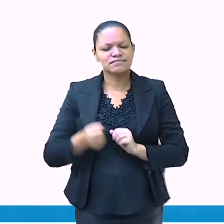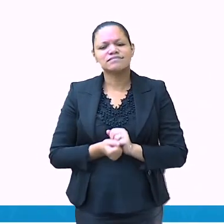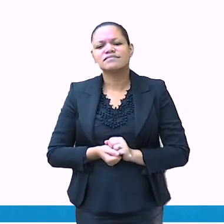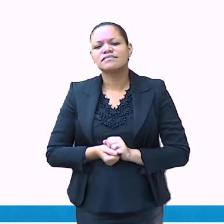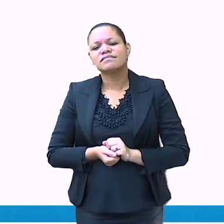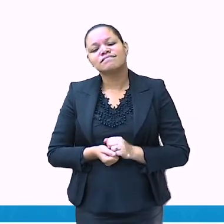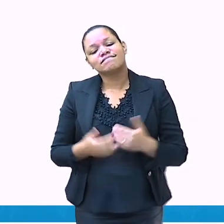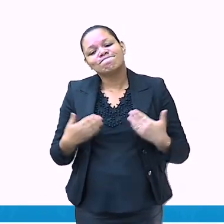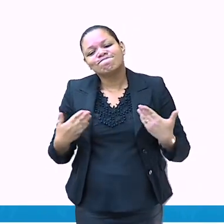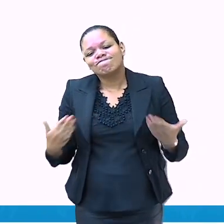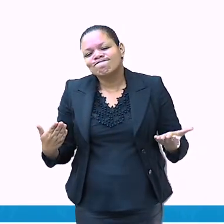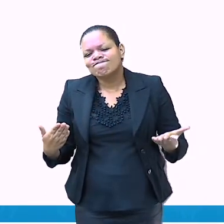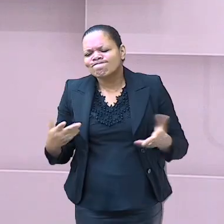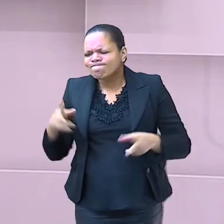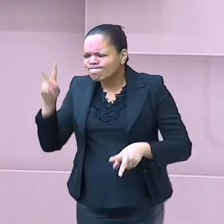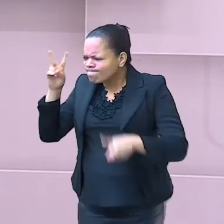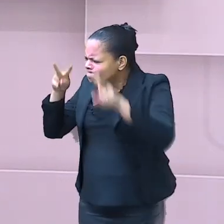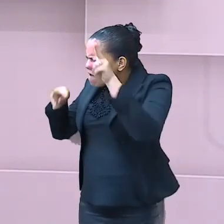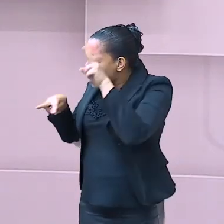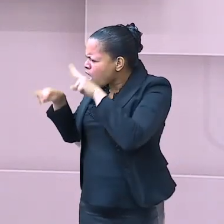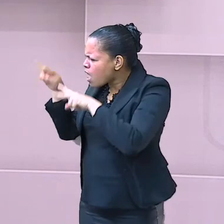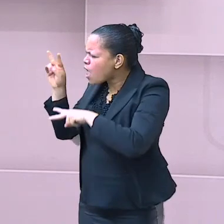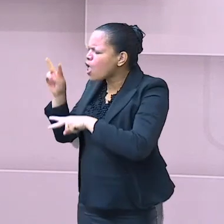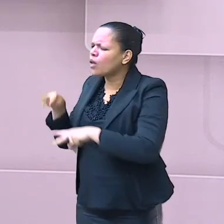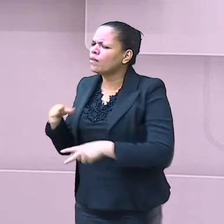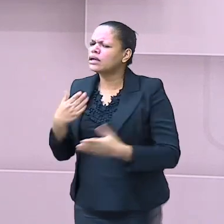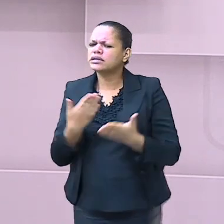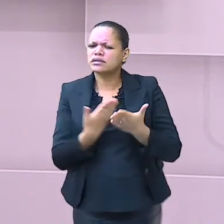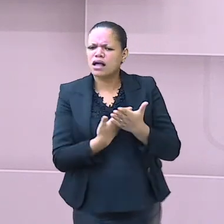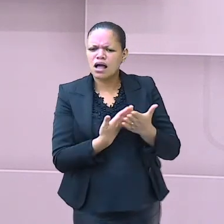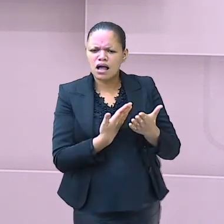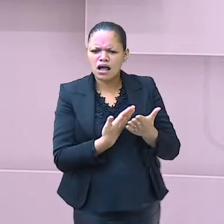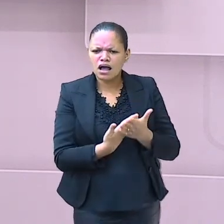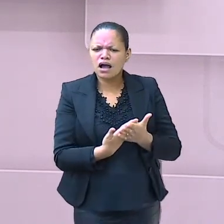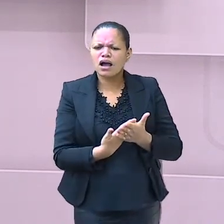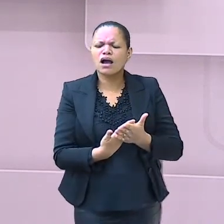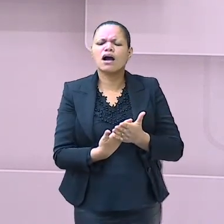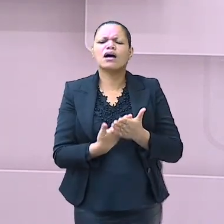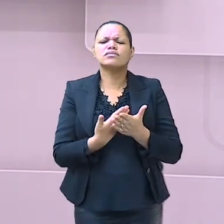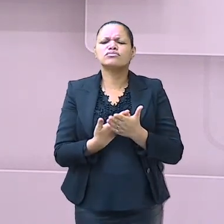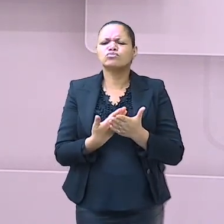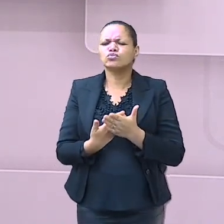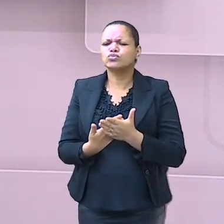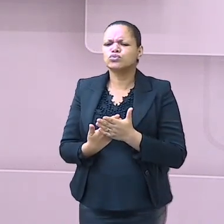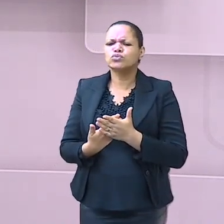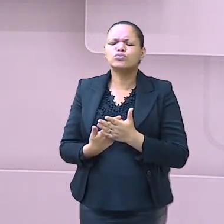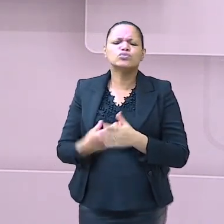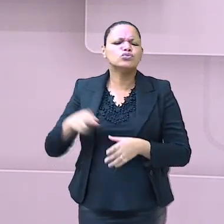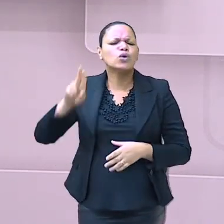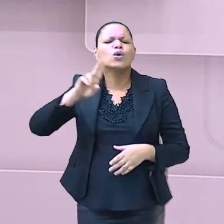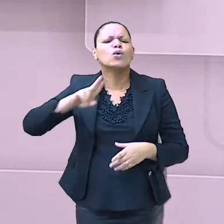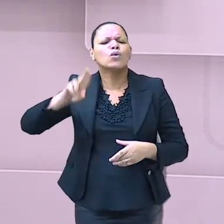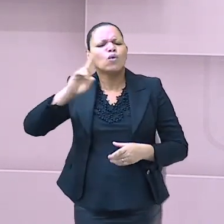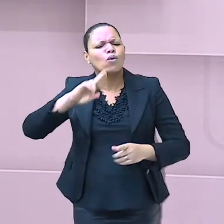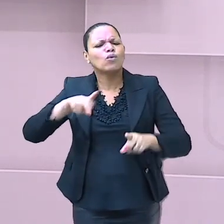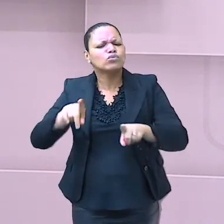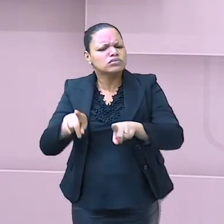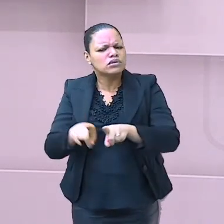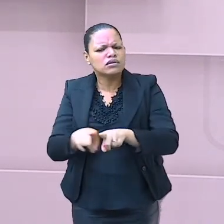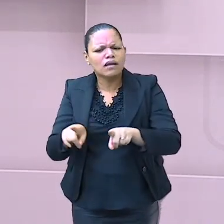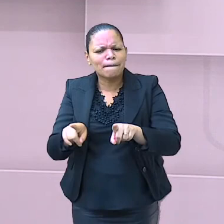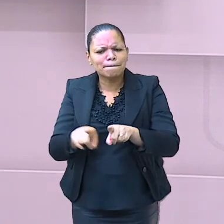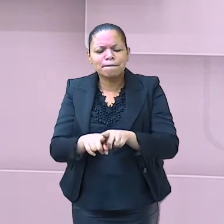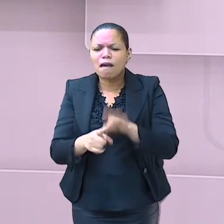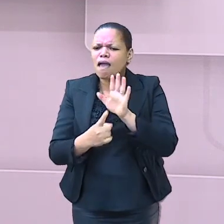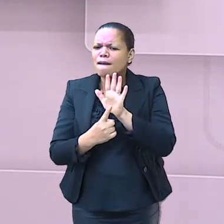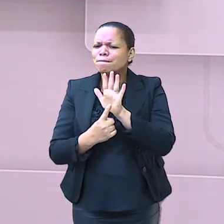você revise essa aula comigo dentro da plataforma e que você use no seu dia a dia, tente lembrar